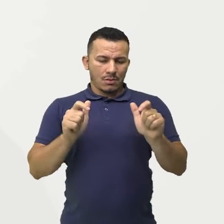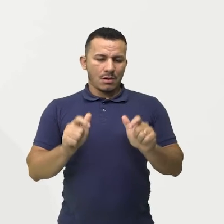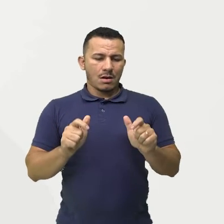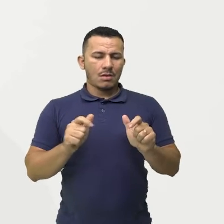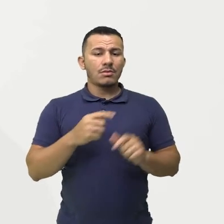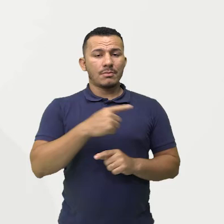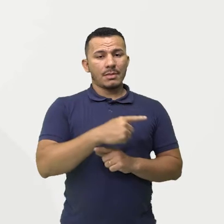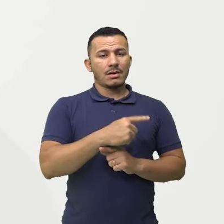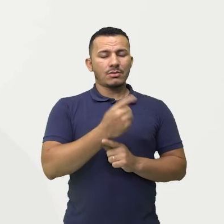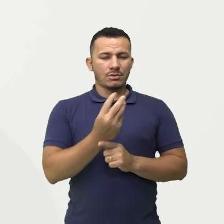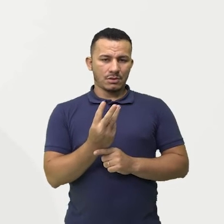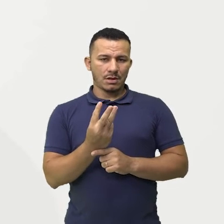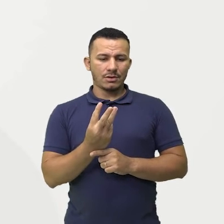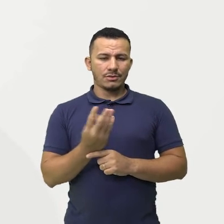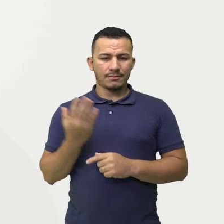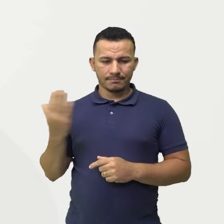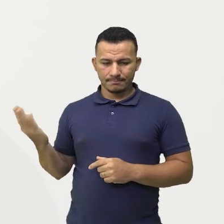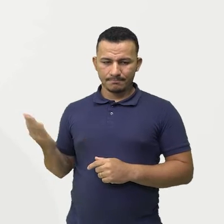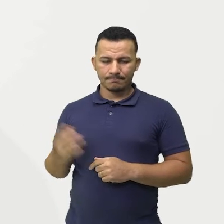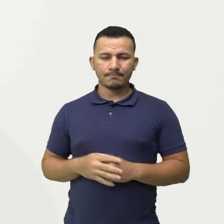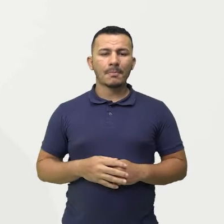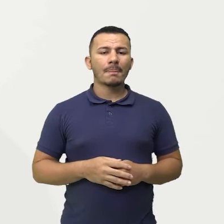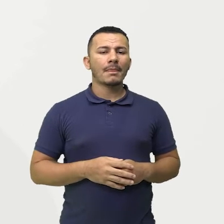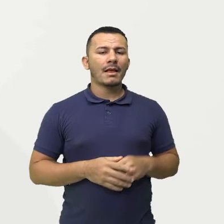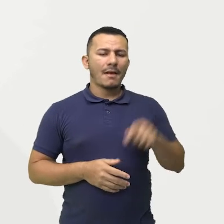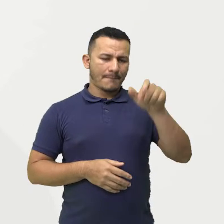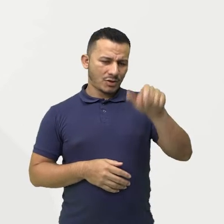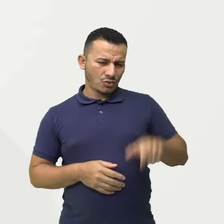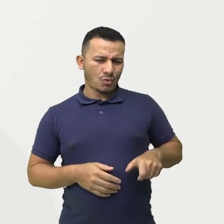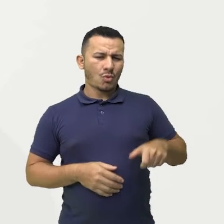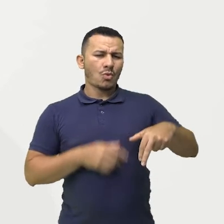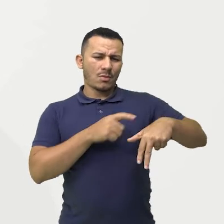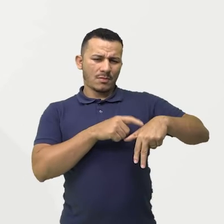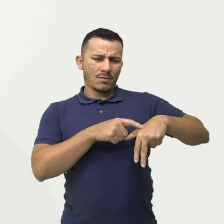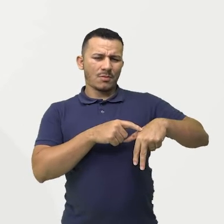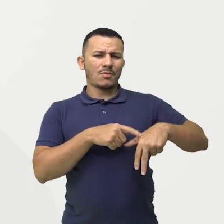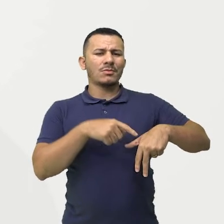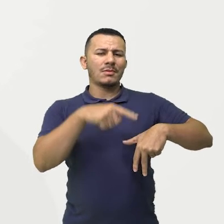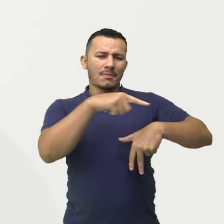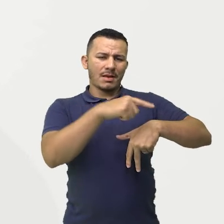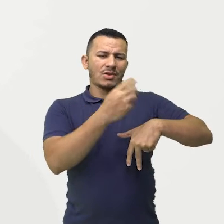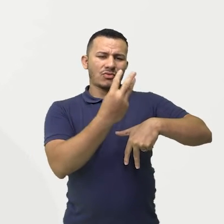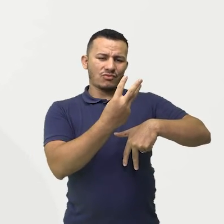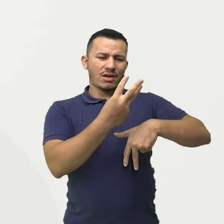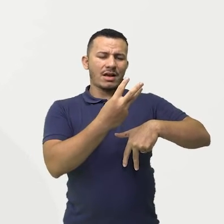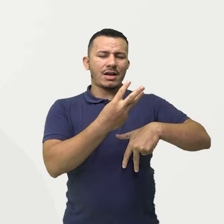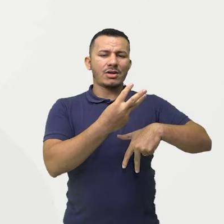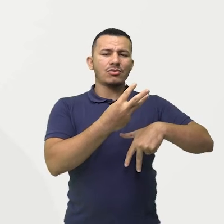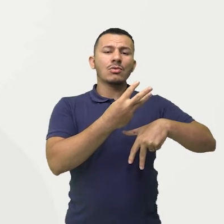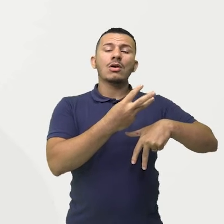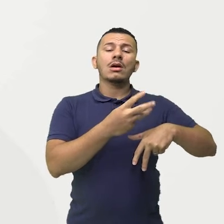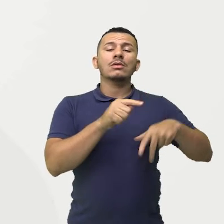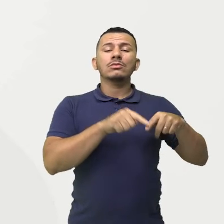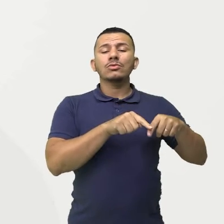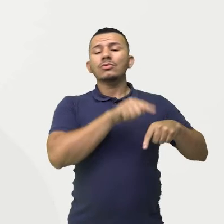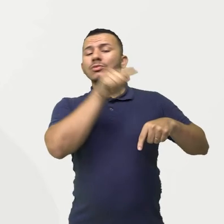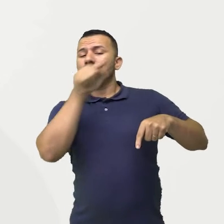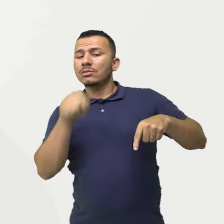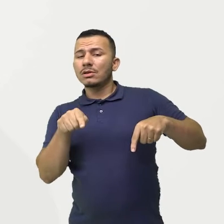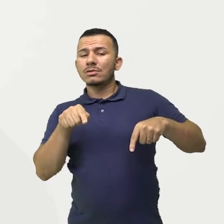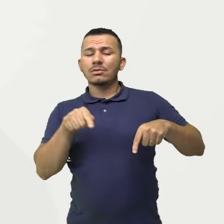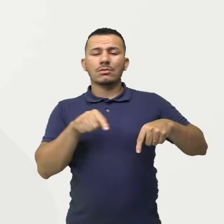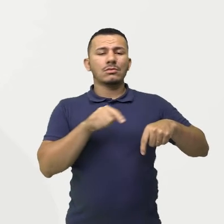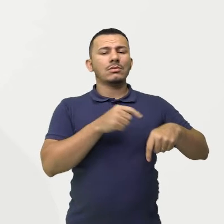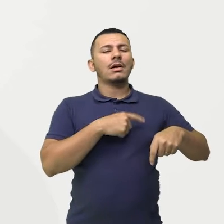no número menos 3. Está aqui, nós estamos exatamente aqui, ó, certo? Aí eu digo, vamos para o sucessor de